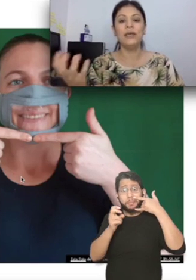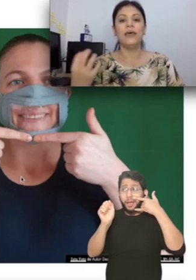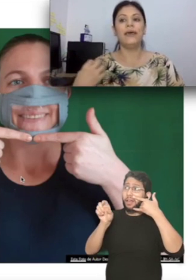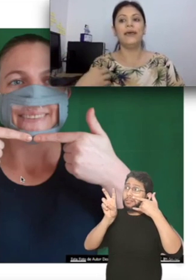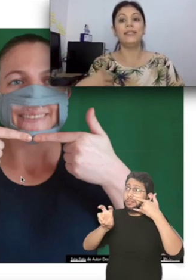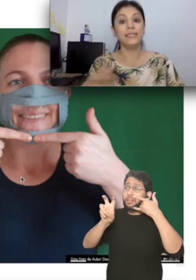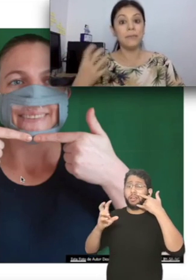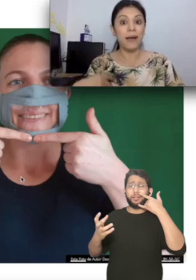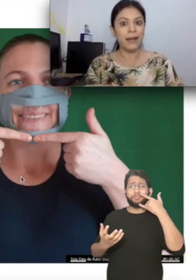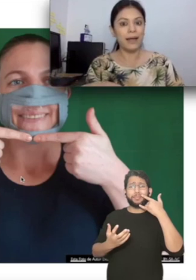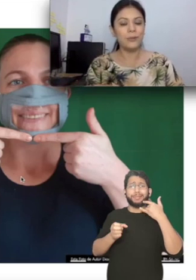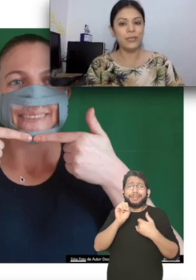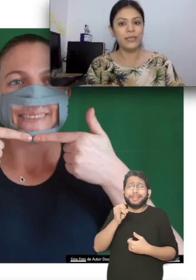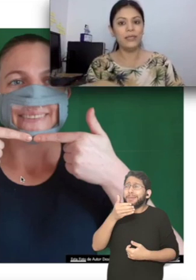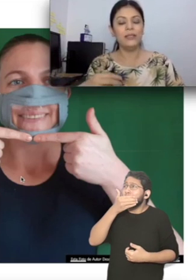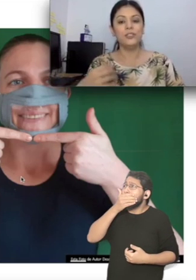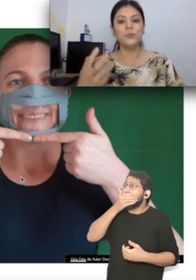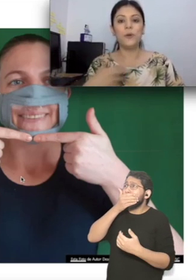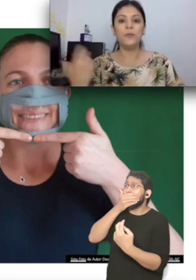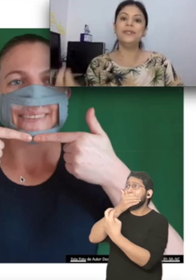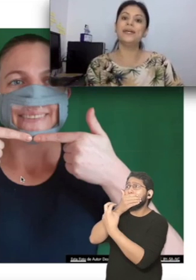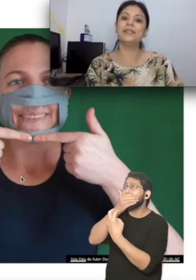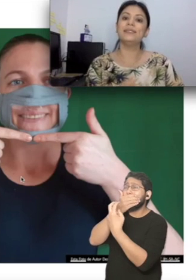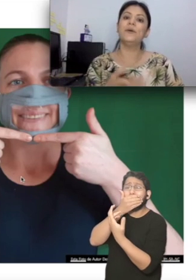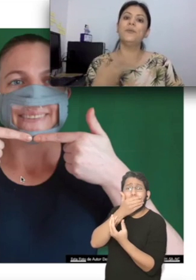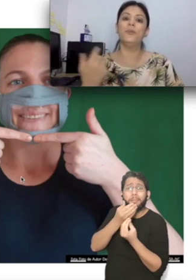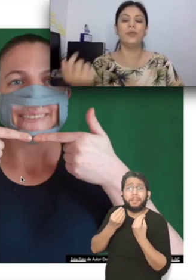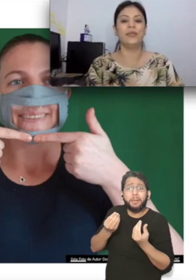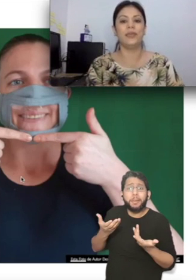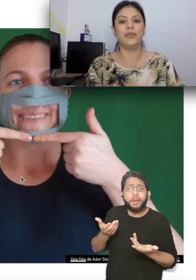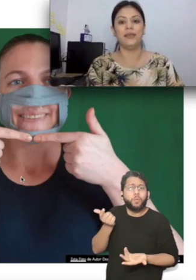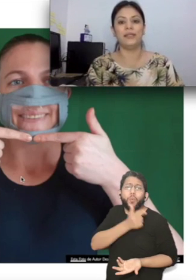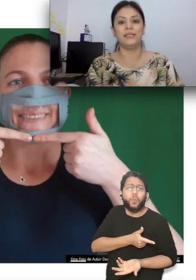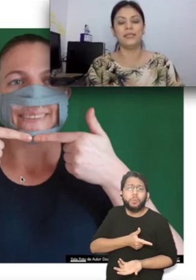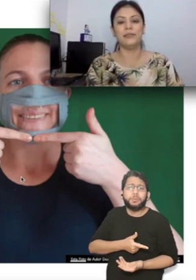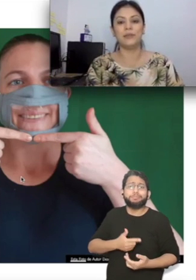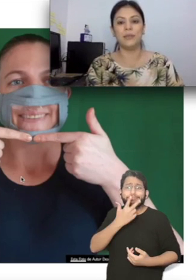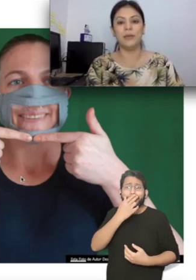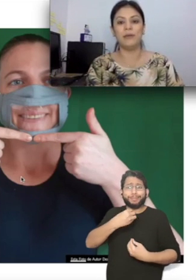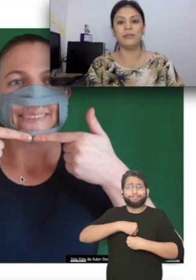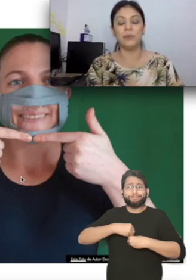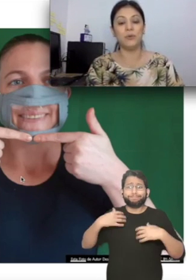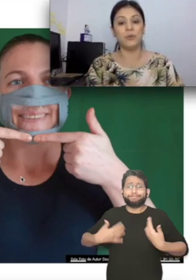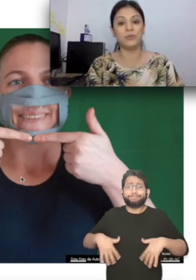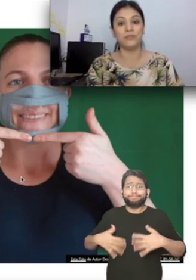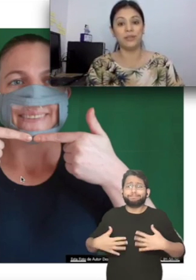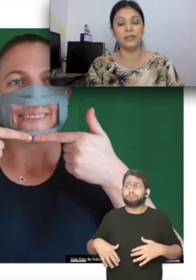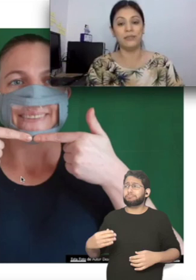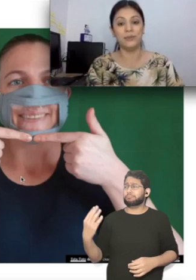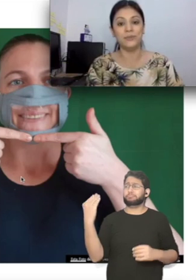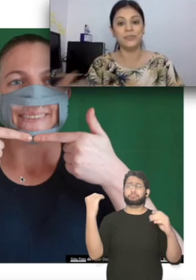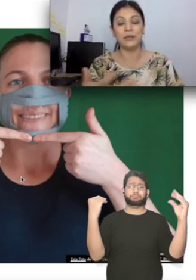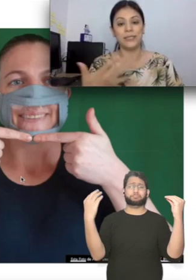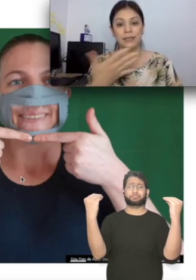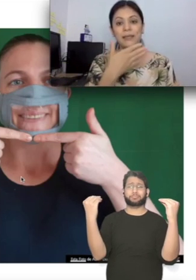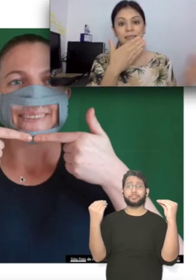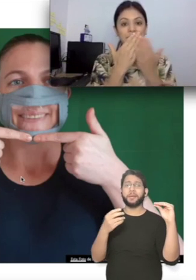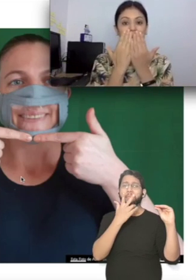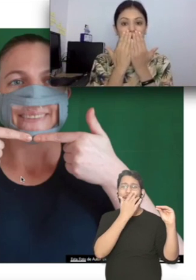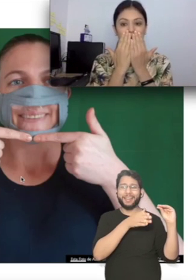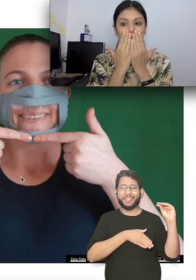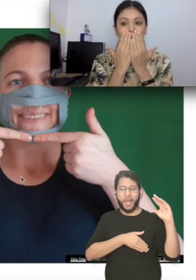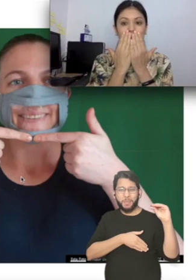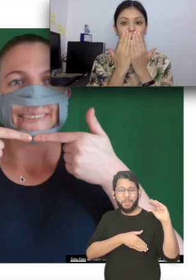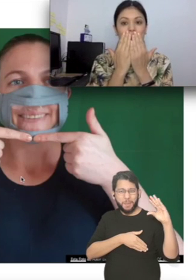totalmente desamparado aí de uma comunicação, porque sem a leitura labial ele não sabe o que o outro tá falando, né?